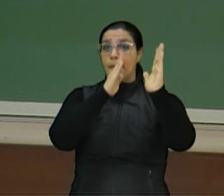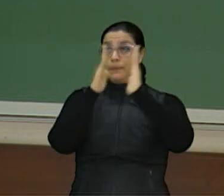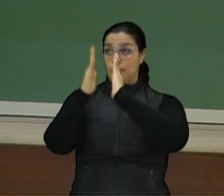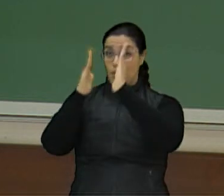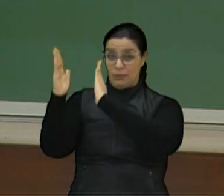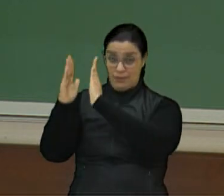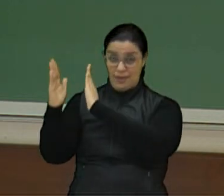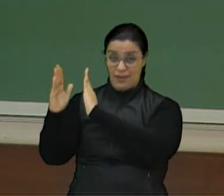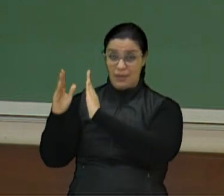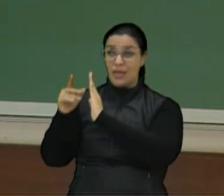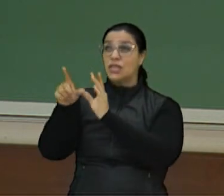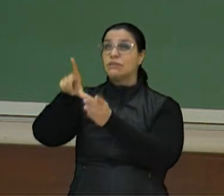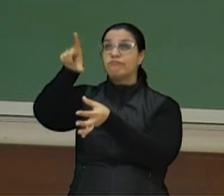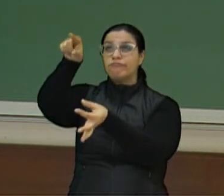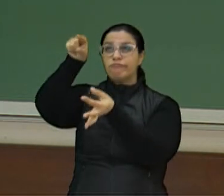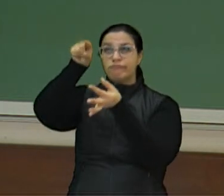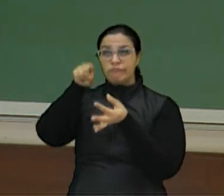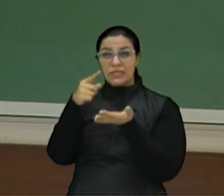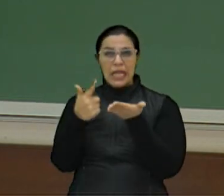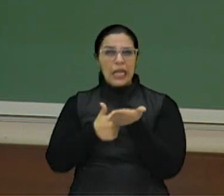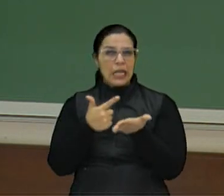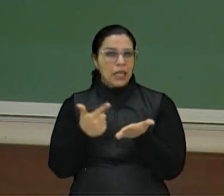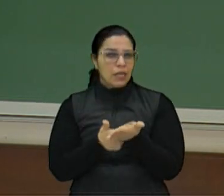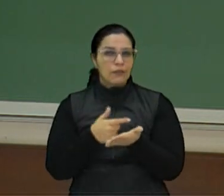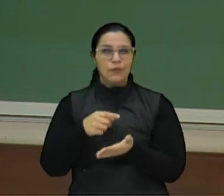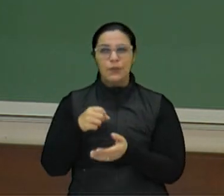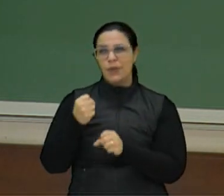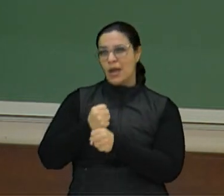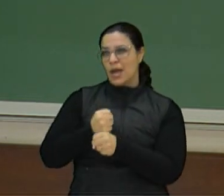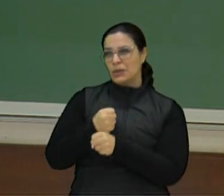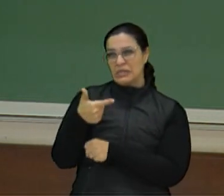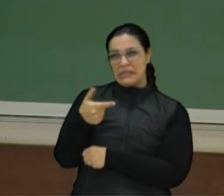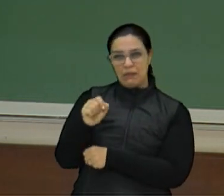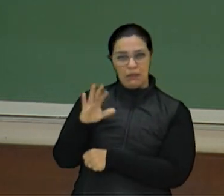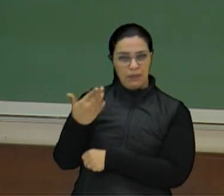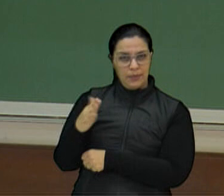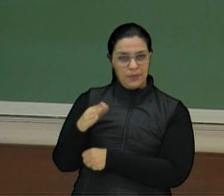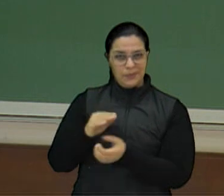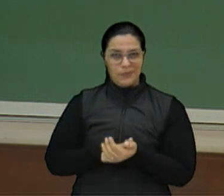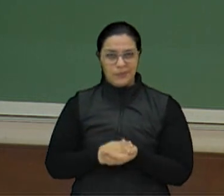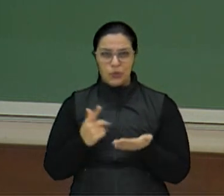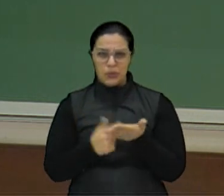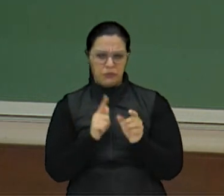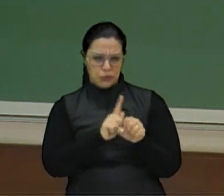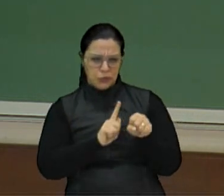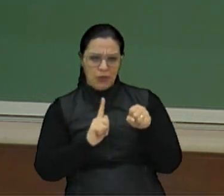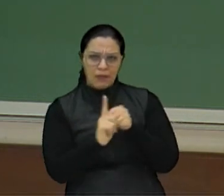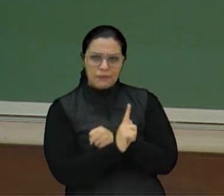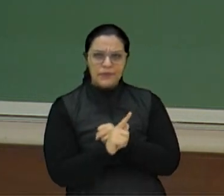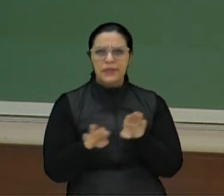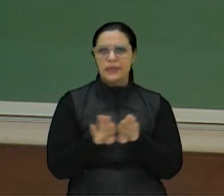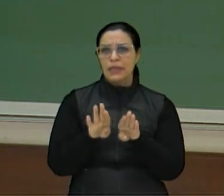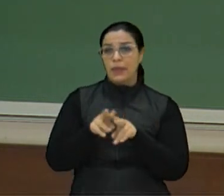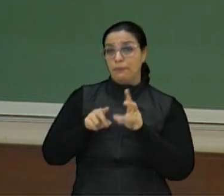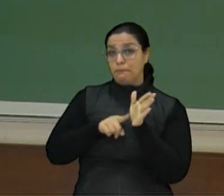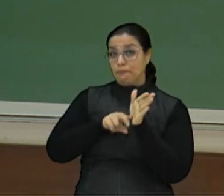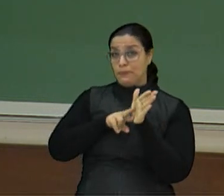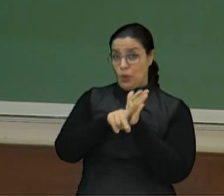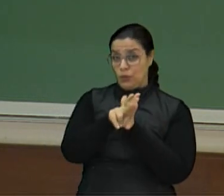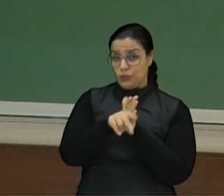pública, pegue um livro didático dos anos 70, por exemplo. Seja de geografia, seja de